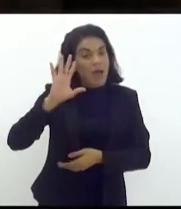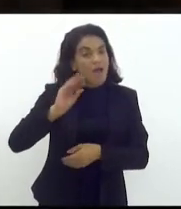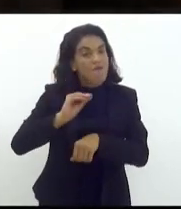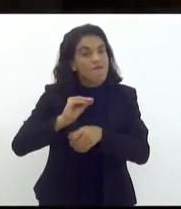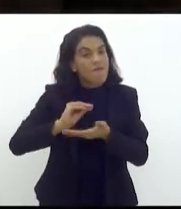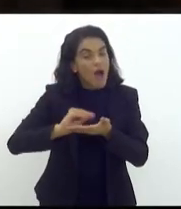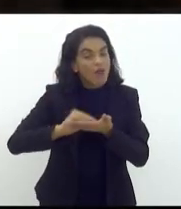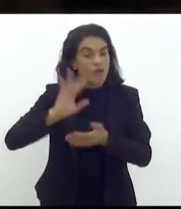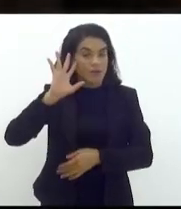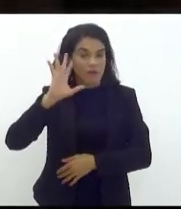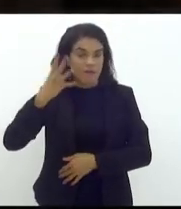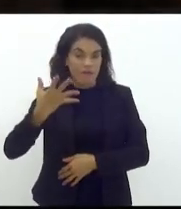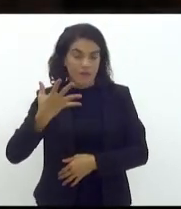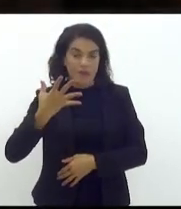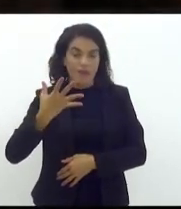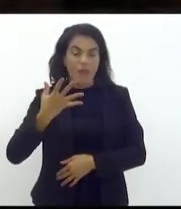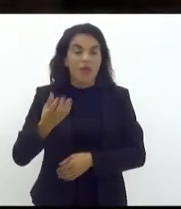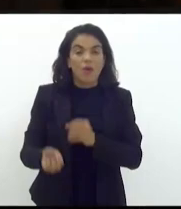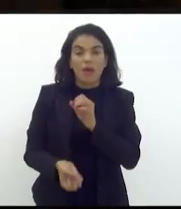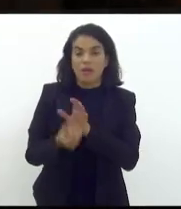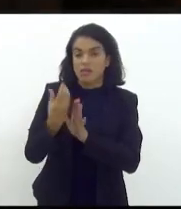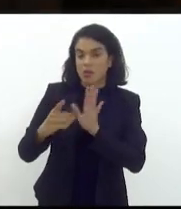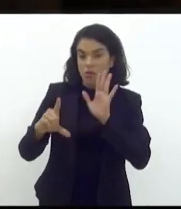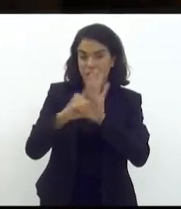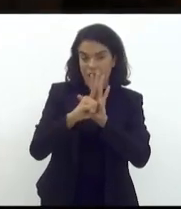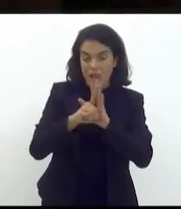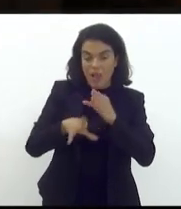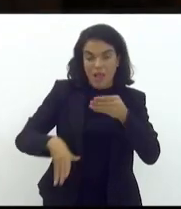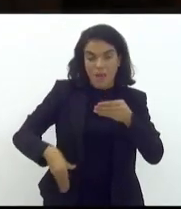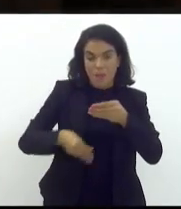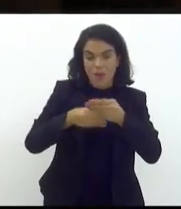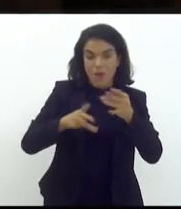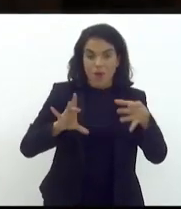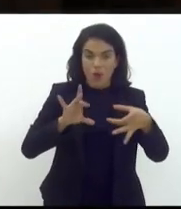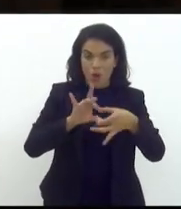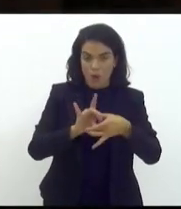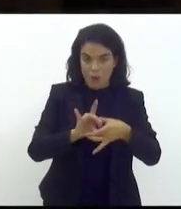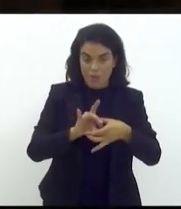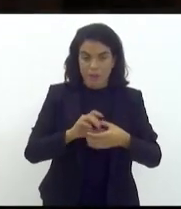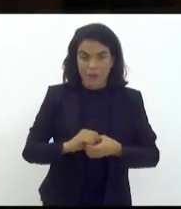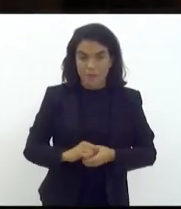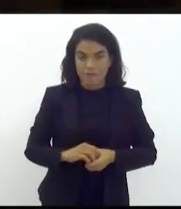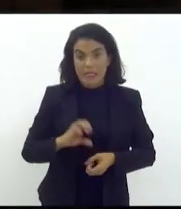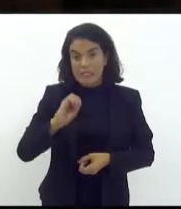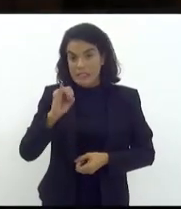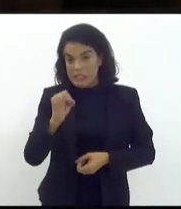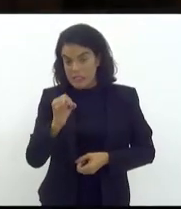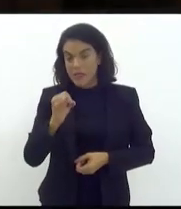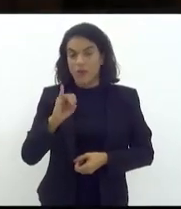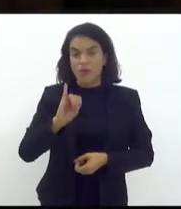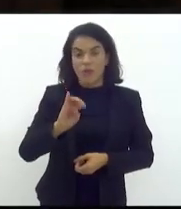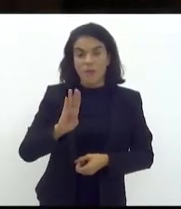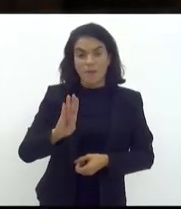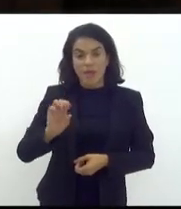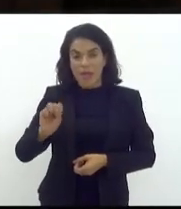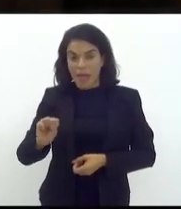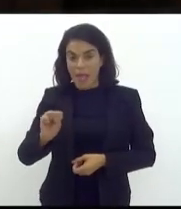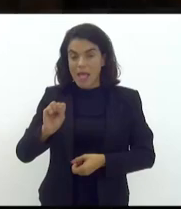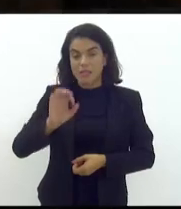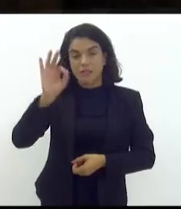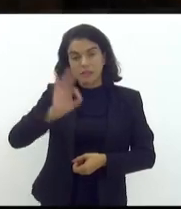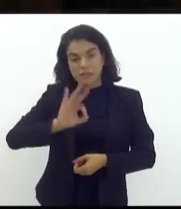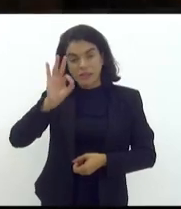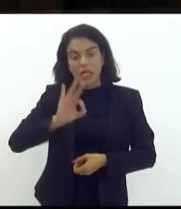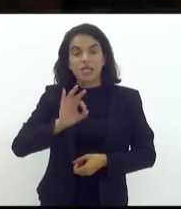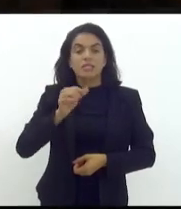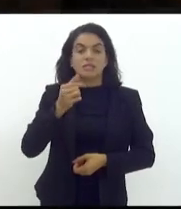estima-se que esse BS será uma alíquota única no entorno de 27